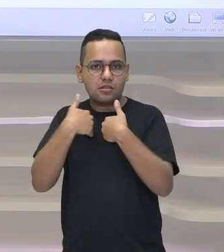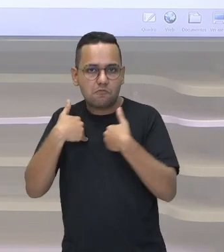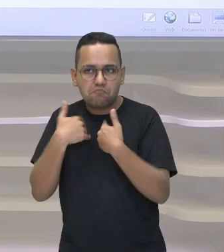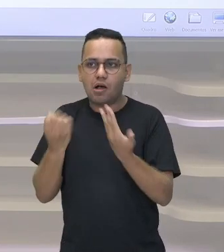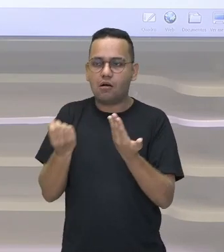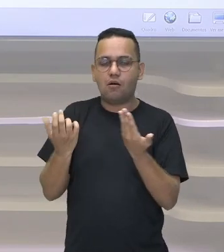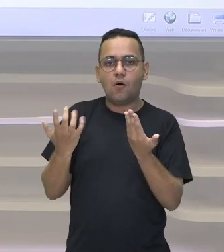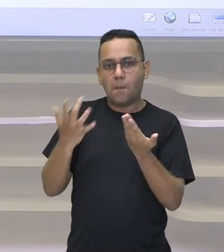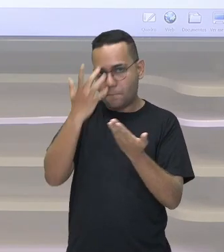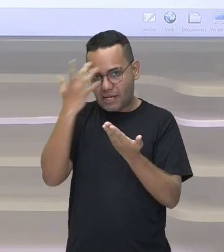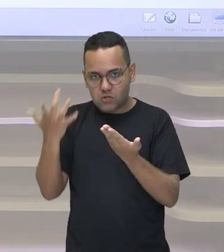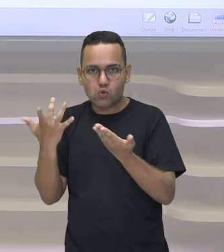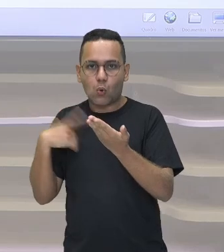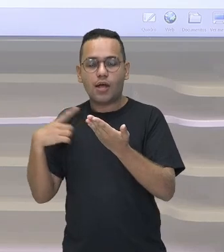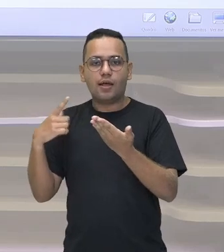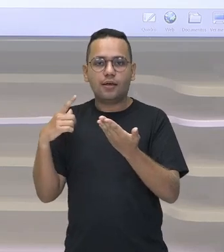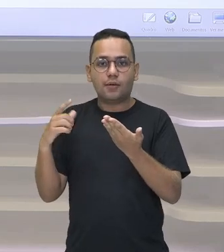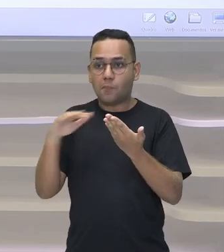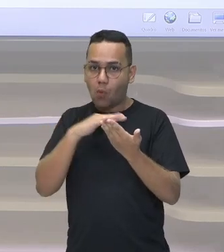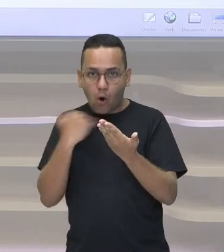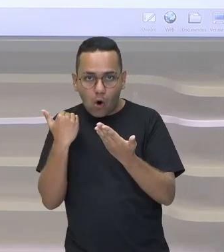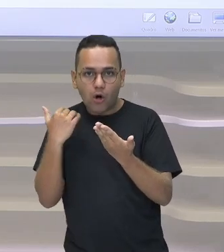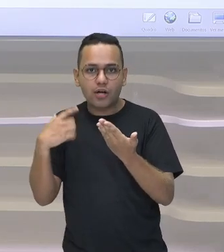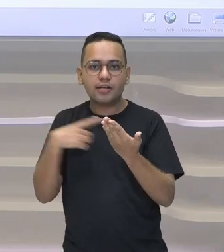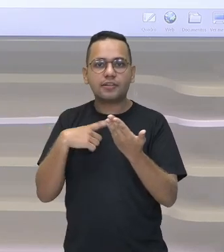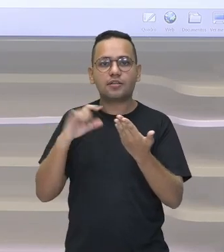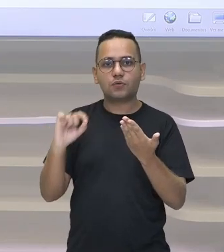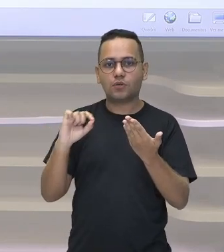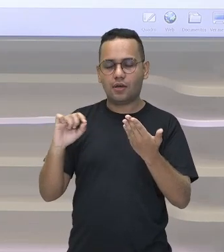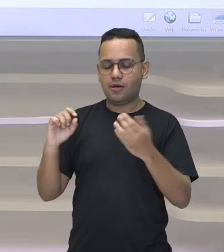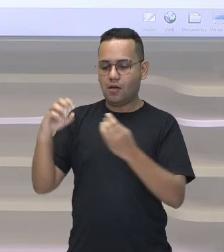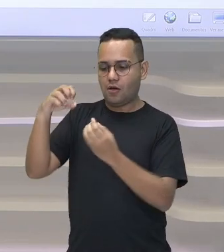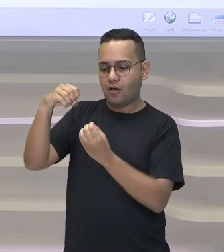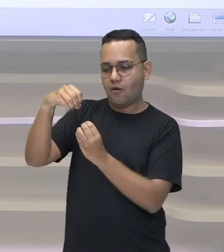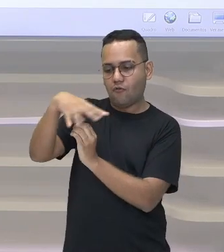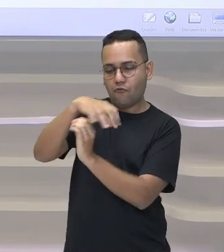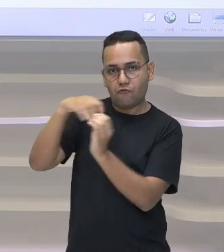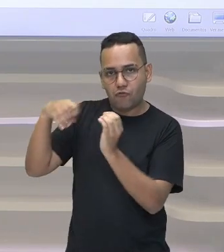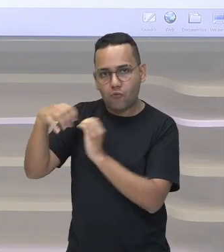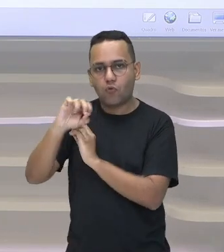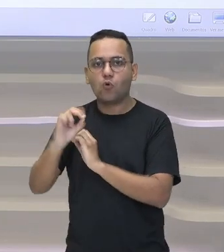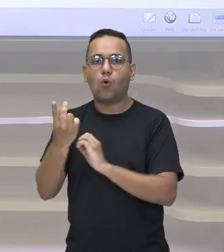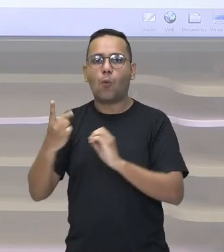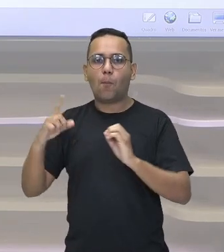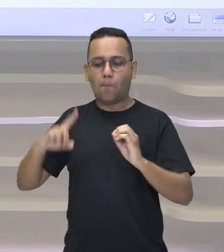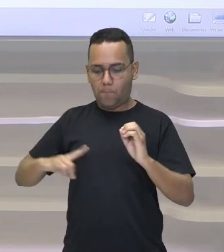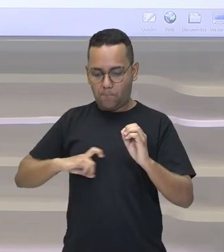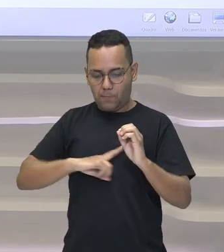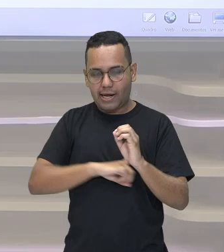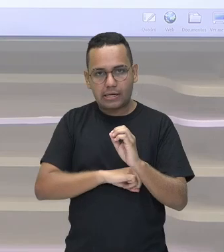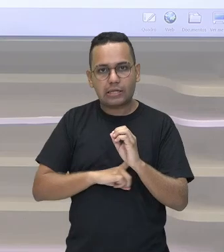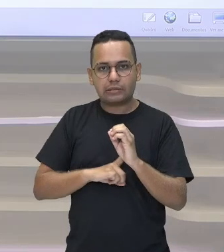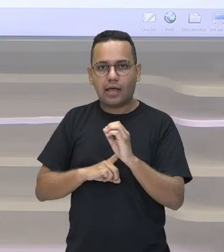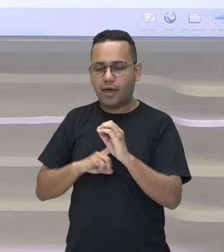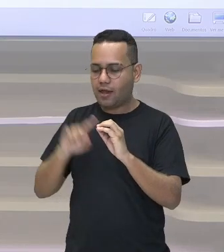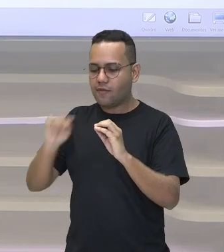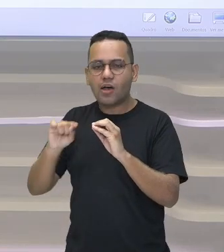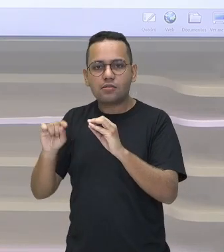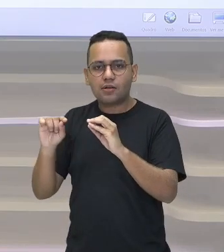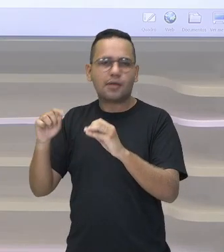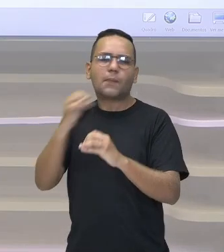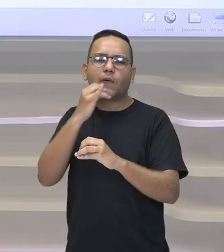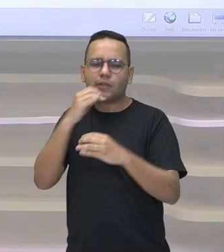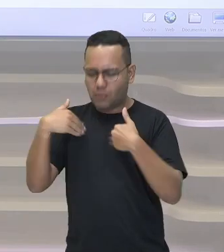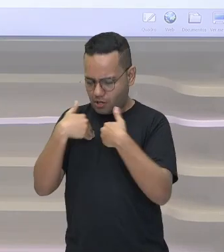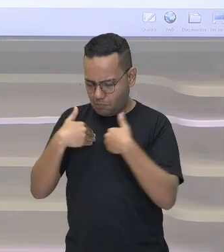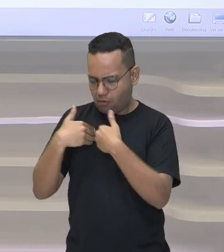e as bactérias, se não houvesse o fungo e a bactéria com essa função de decompor, nós